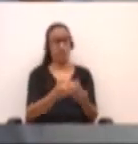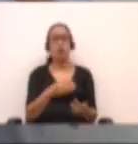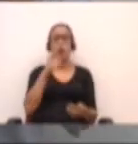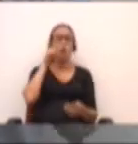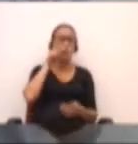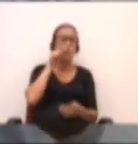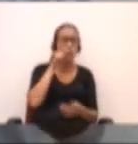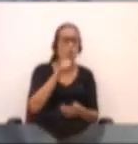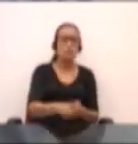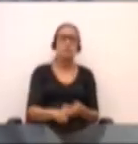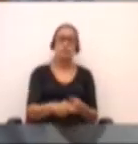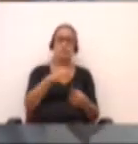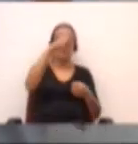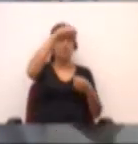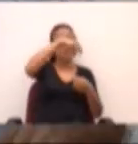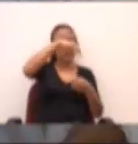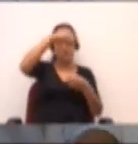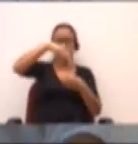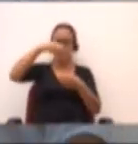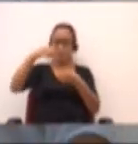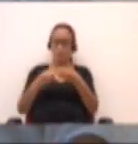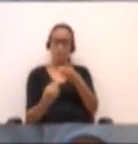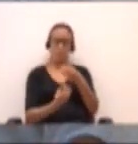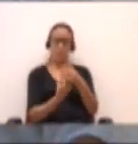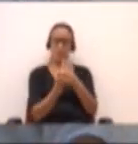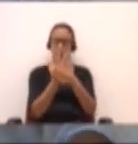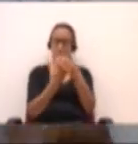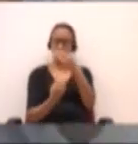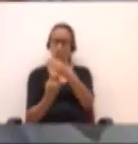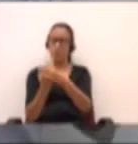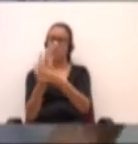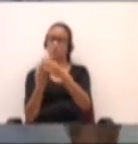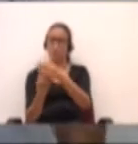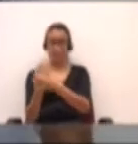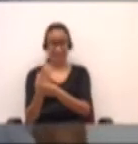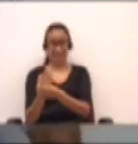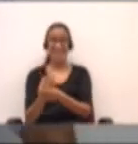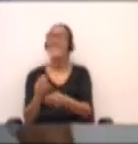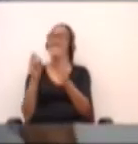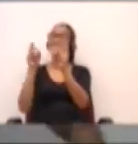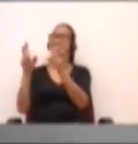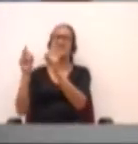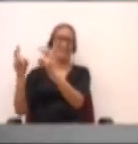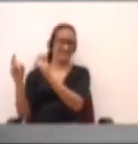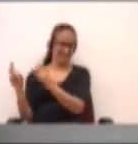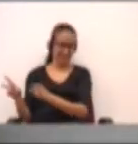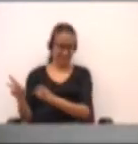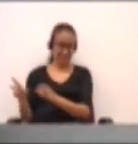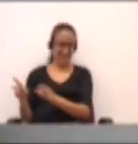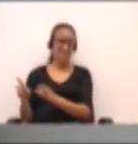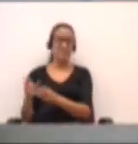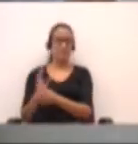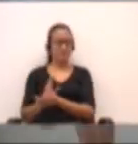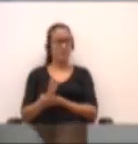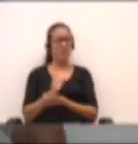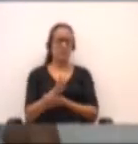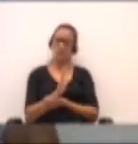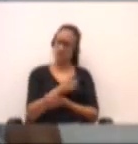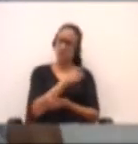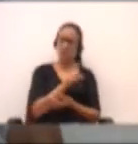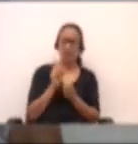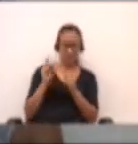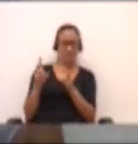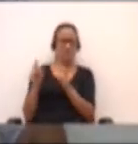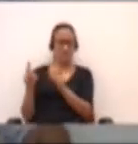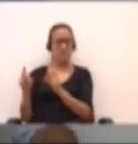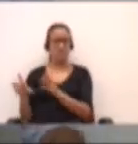alimento para o povo que mora na cidade. Eles já produzem, é verdade. E já andaram vendendo algumas coisas aqui na porta